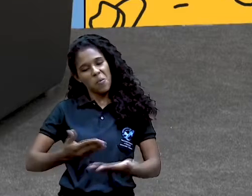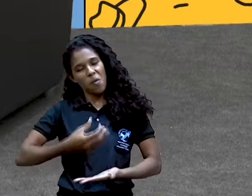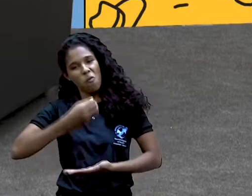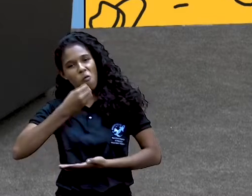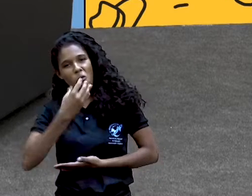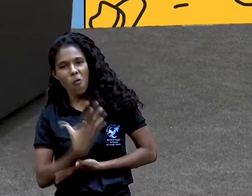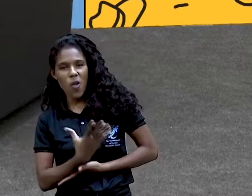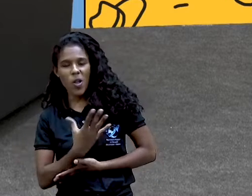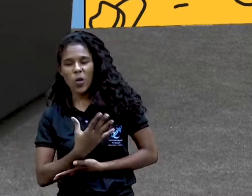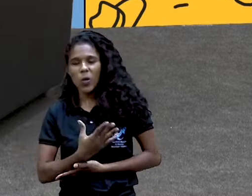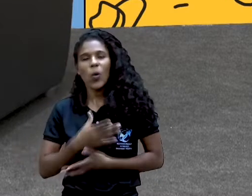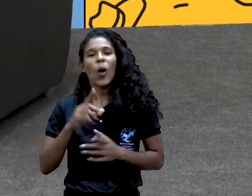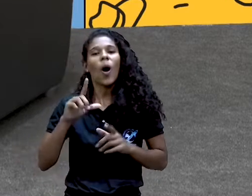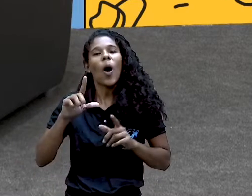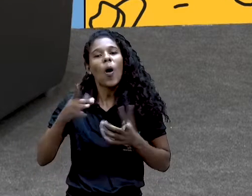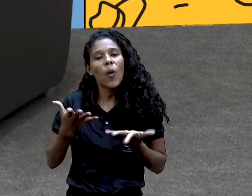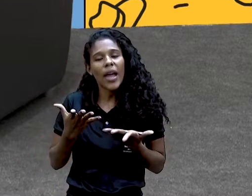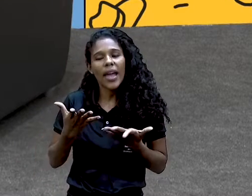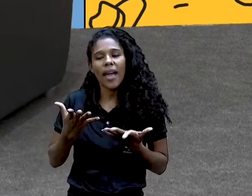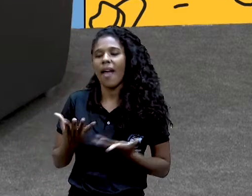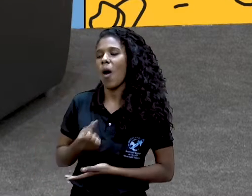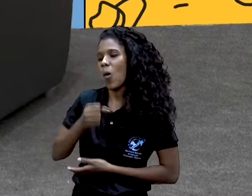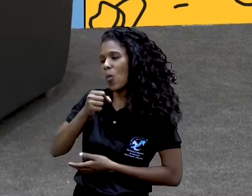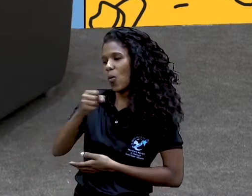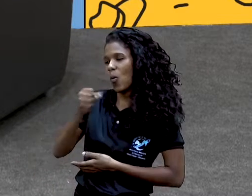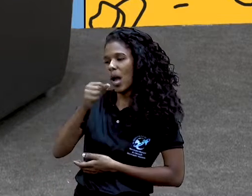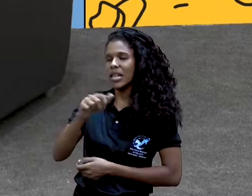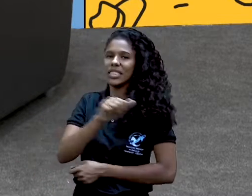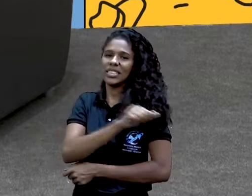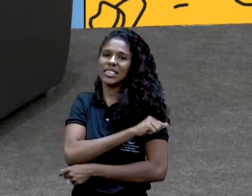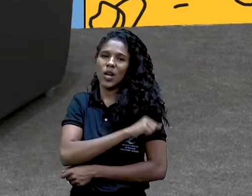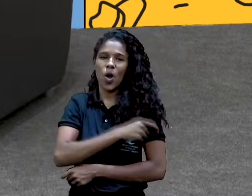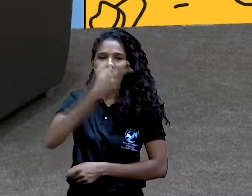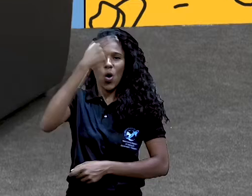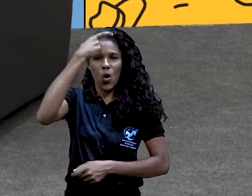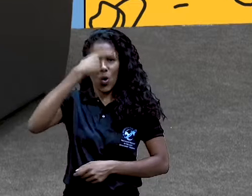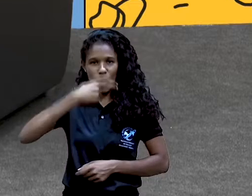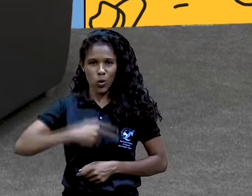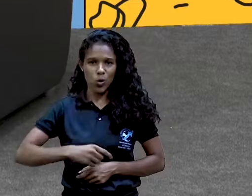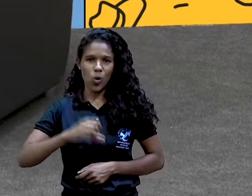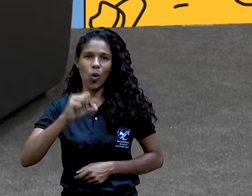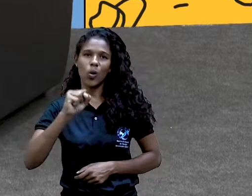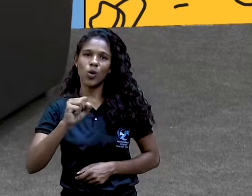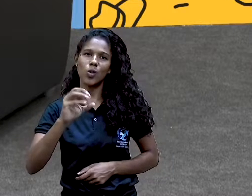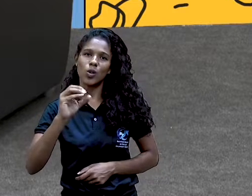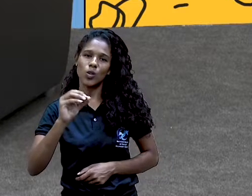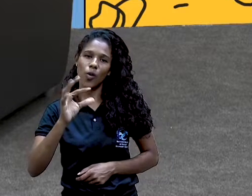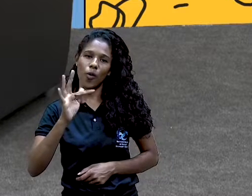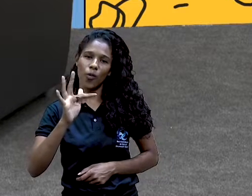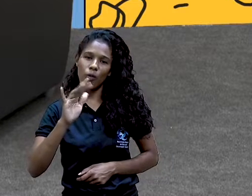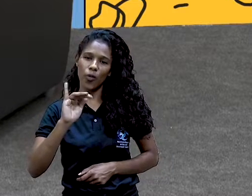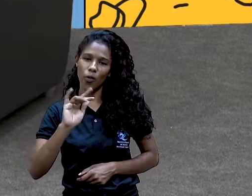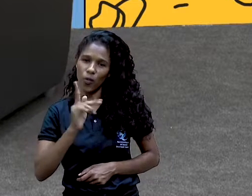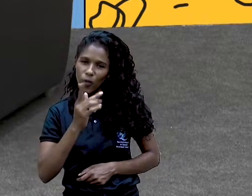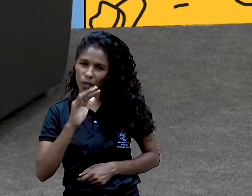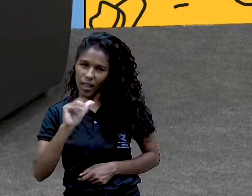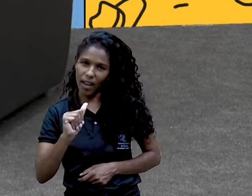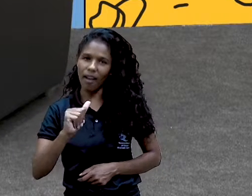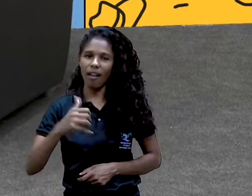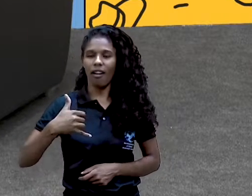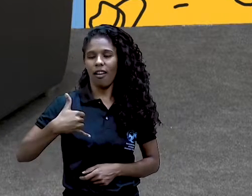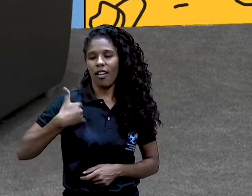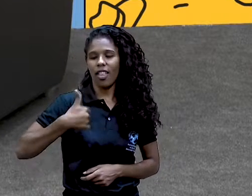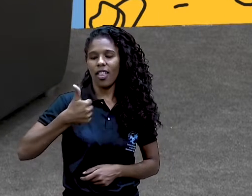a mais um Estudante Repórter. Sou Sofia e estudo na Escola Municipal Prefeito Ronaldo Perim e tenho 10 anos de